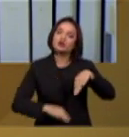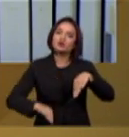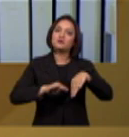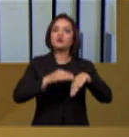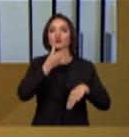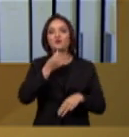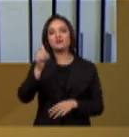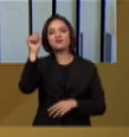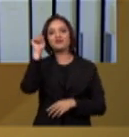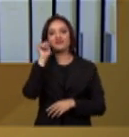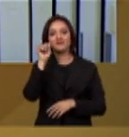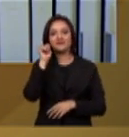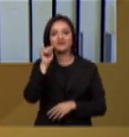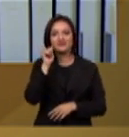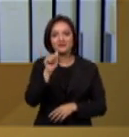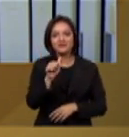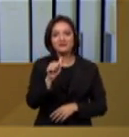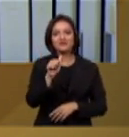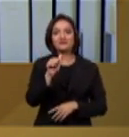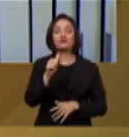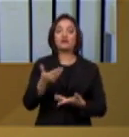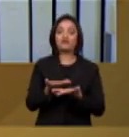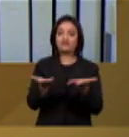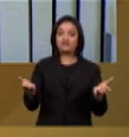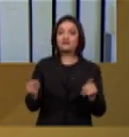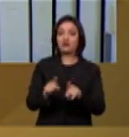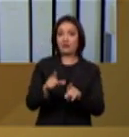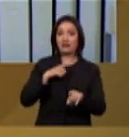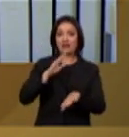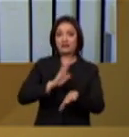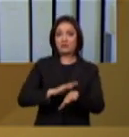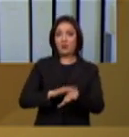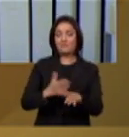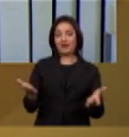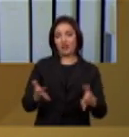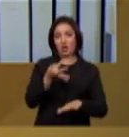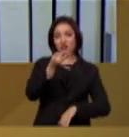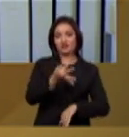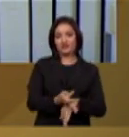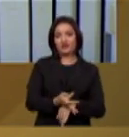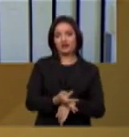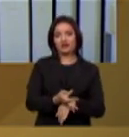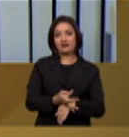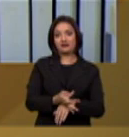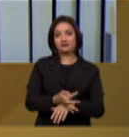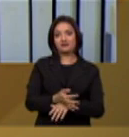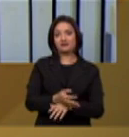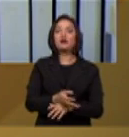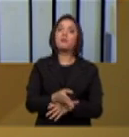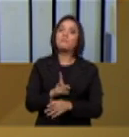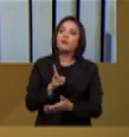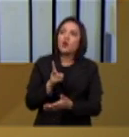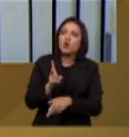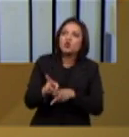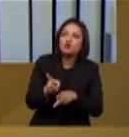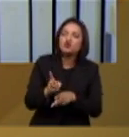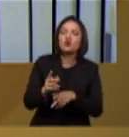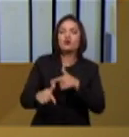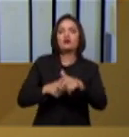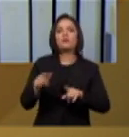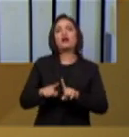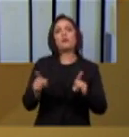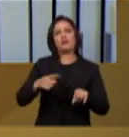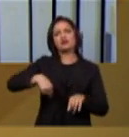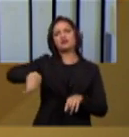aos senhores ministros, que possam também ter nesse período, embora haja a continuidade dos trabalhos, um